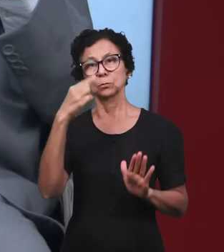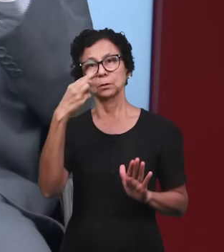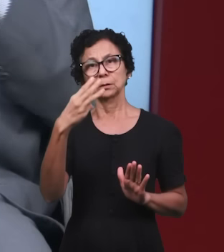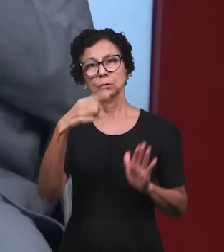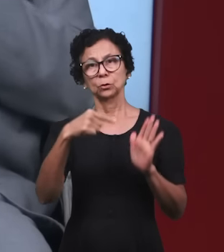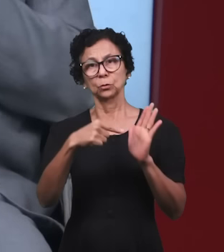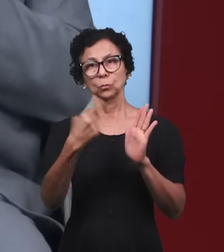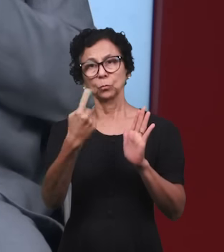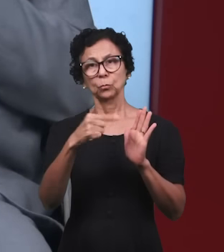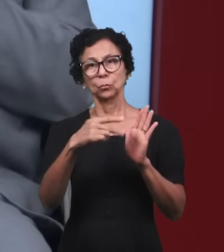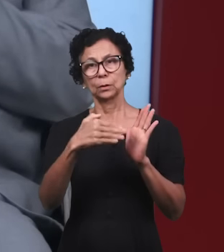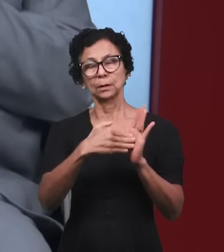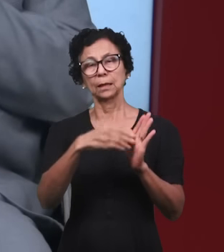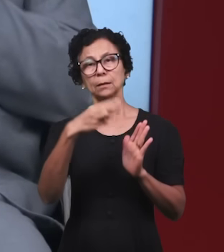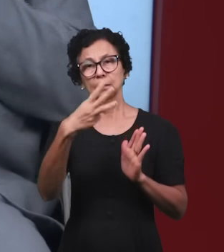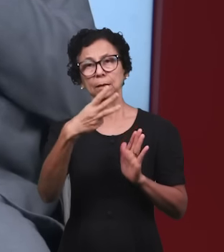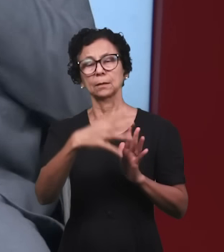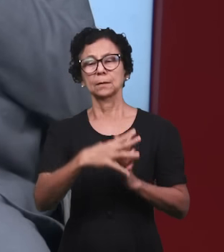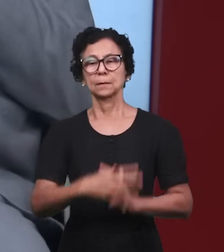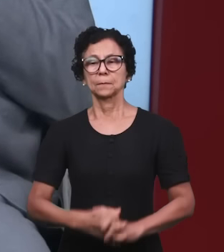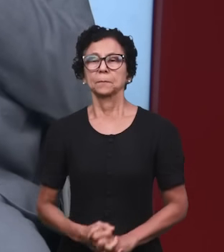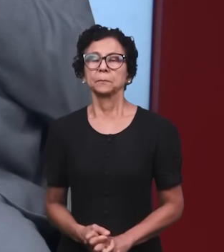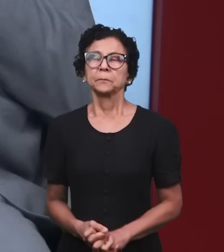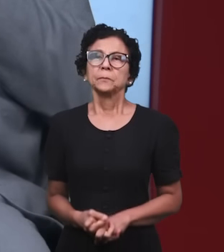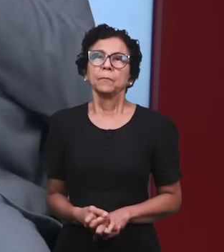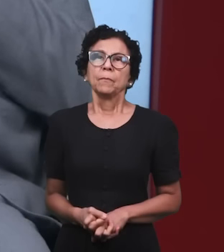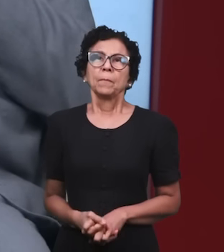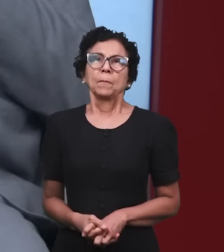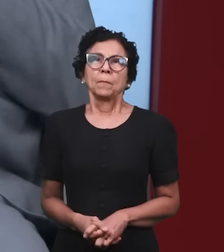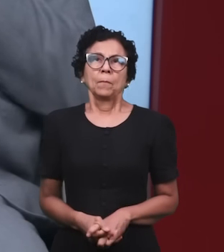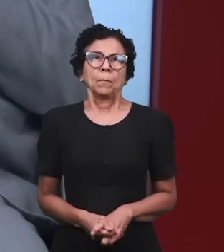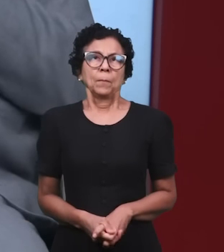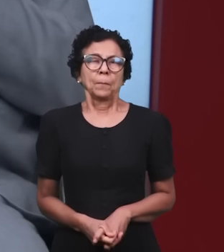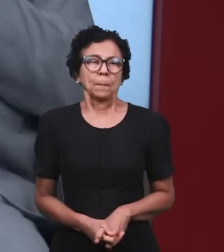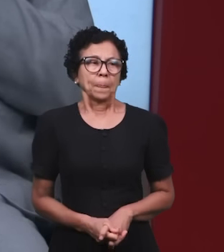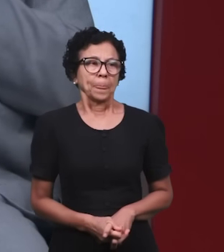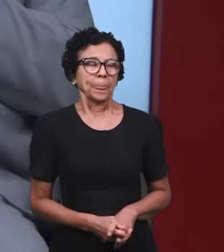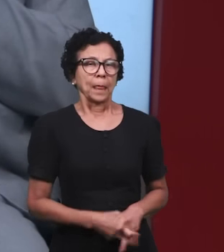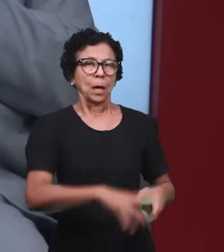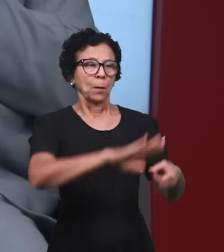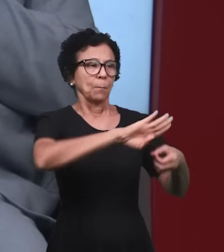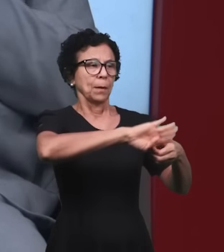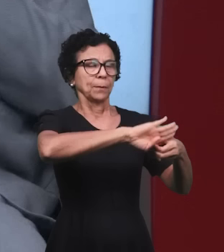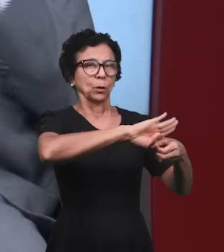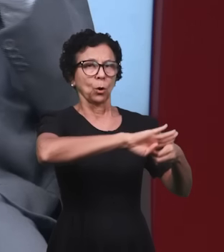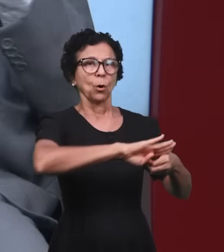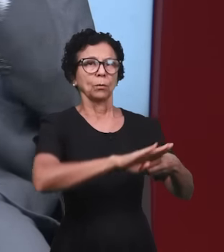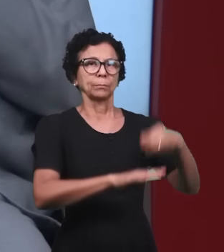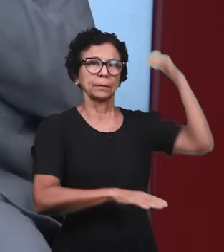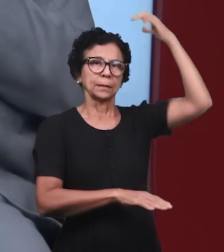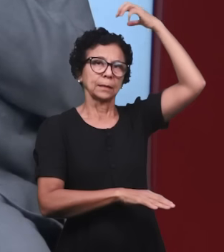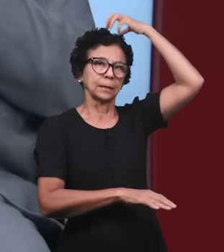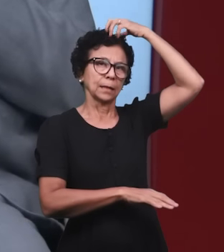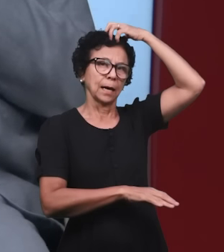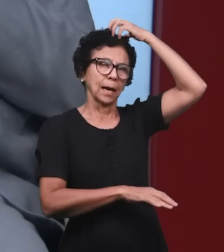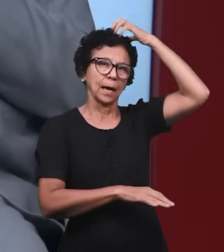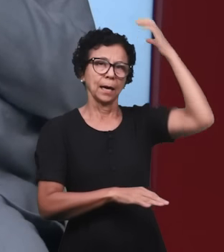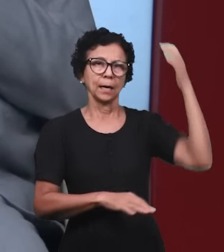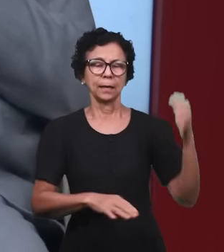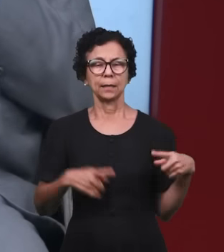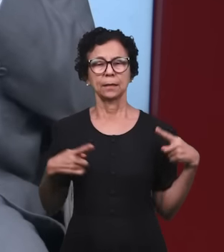Após a vitória contra esses reis confederados de Babilônia, libertando os reis de